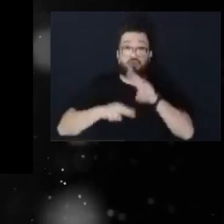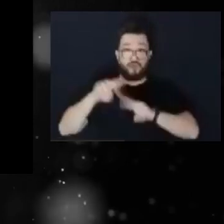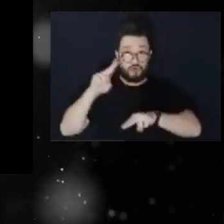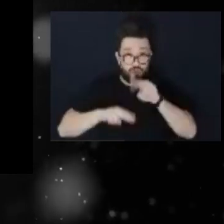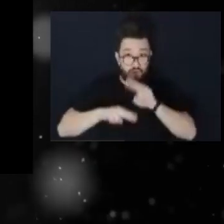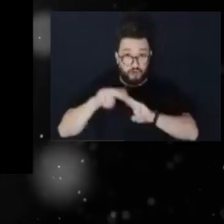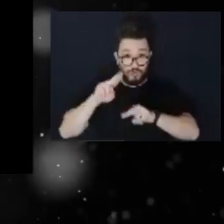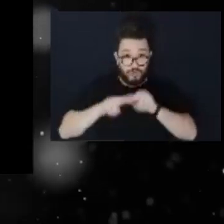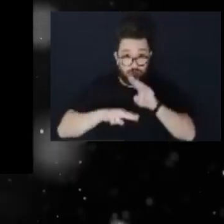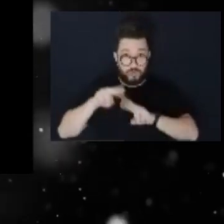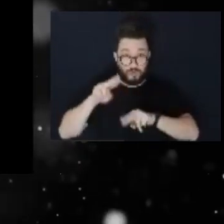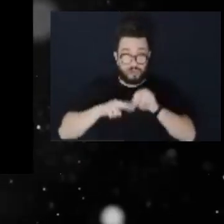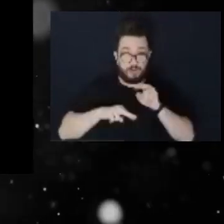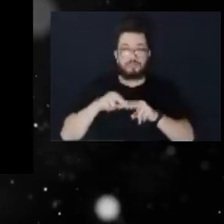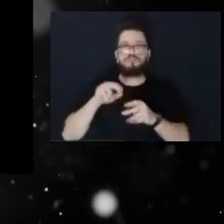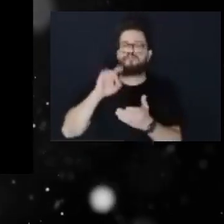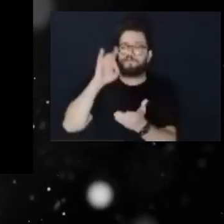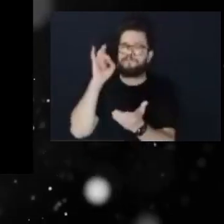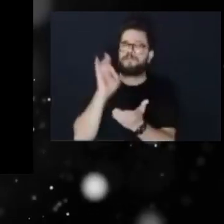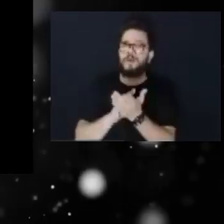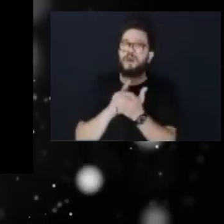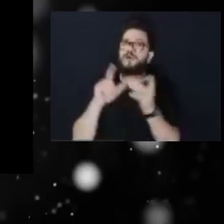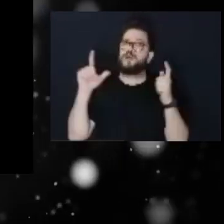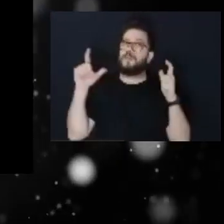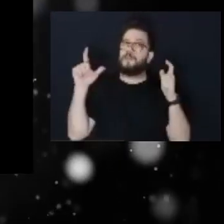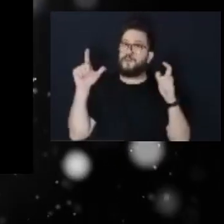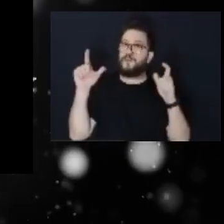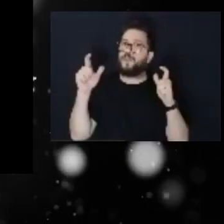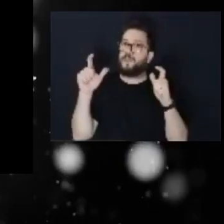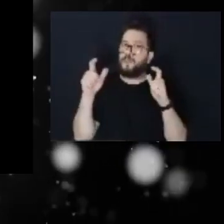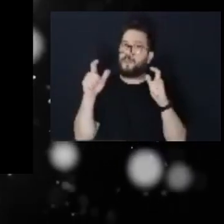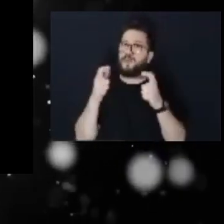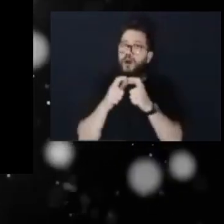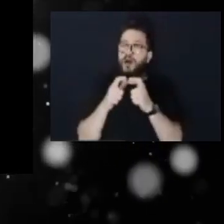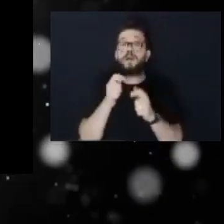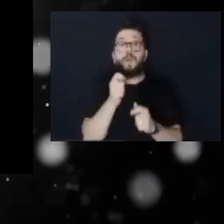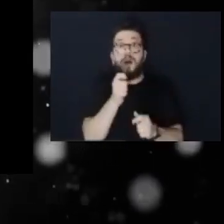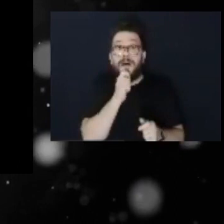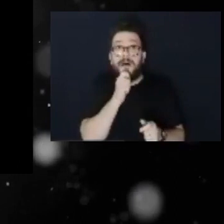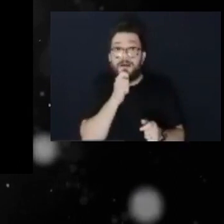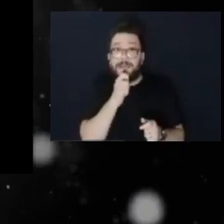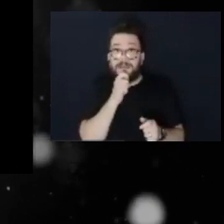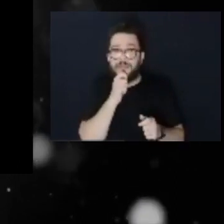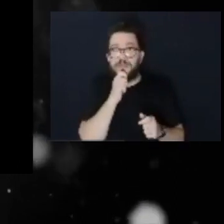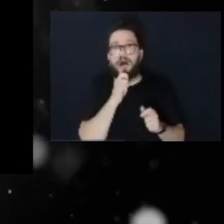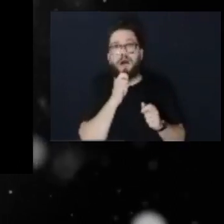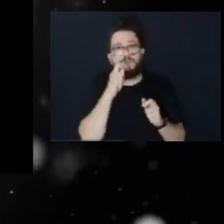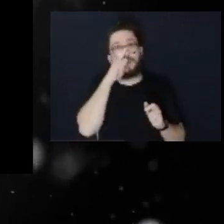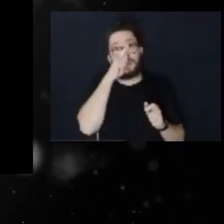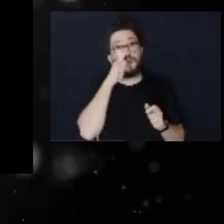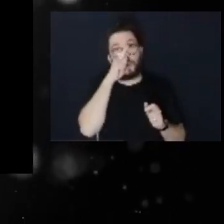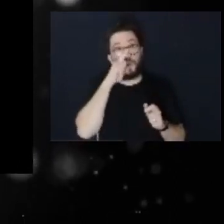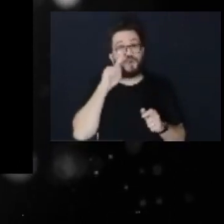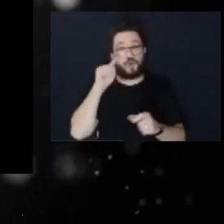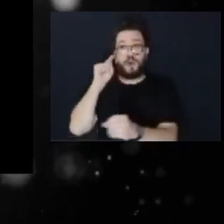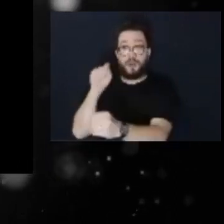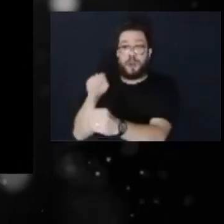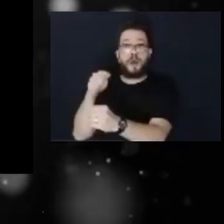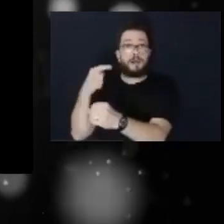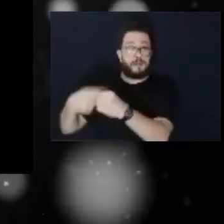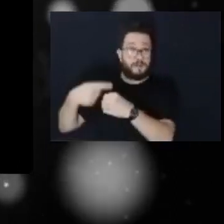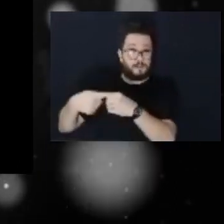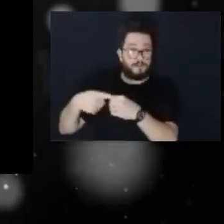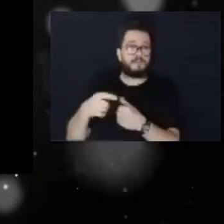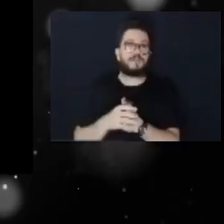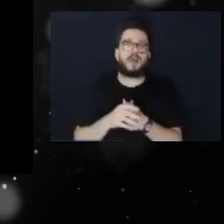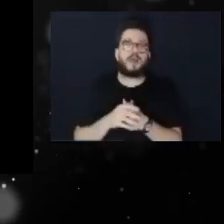arrefecer de maneira significativa. Então, ainda estamos num momento crítico. Queda de óbitos também deve ser observado